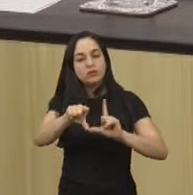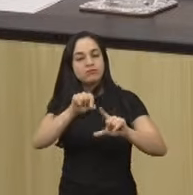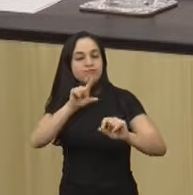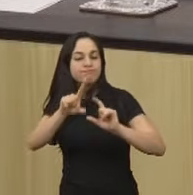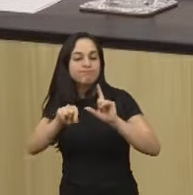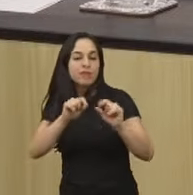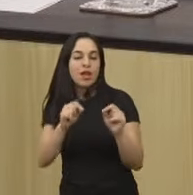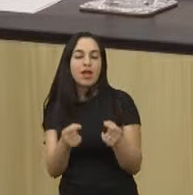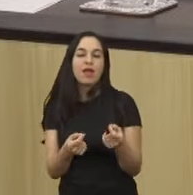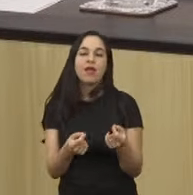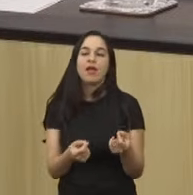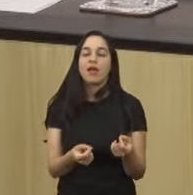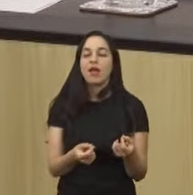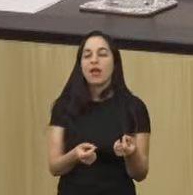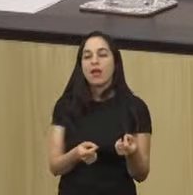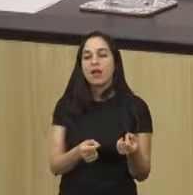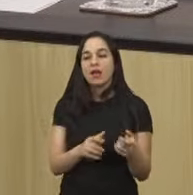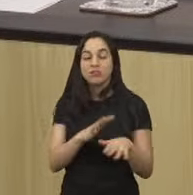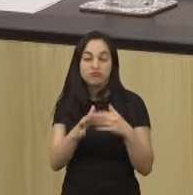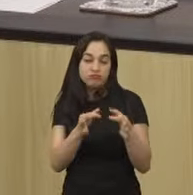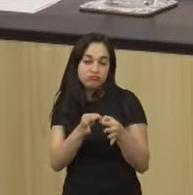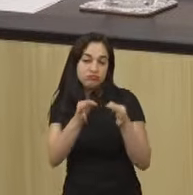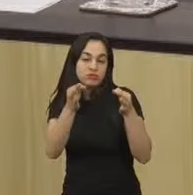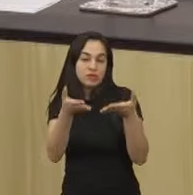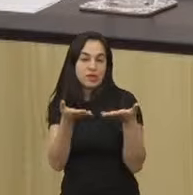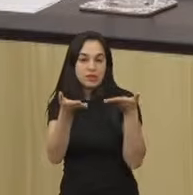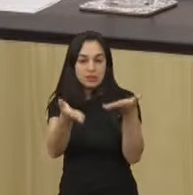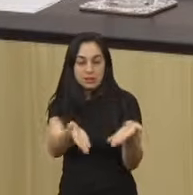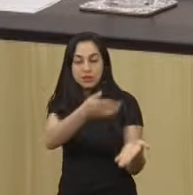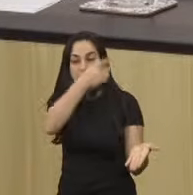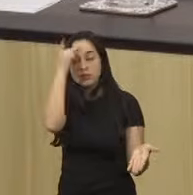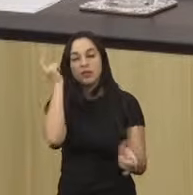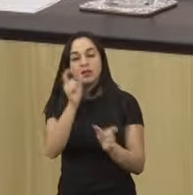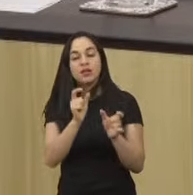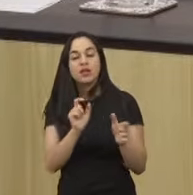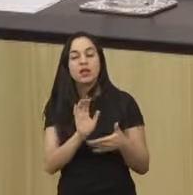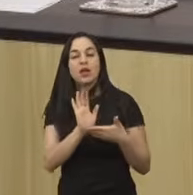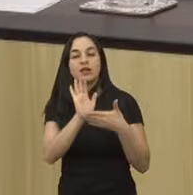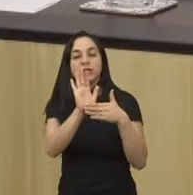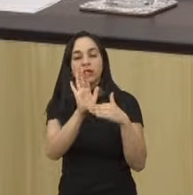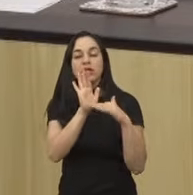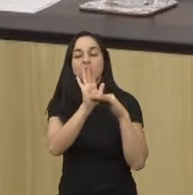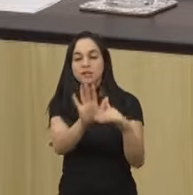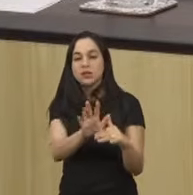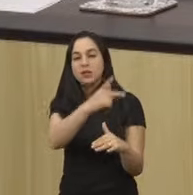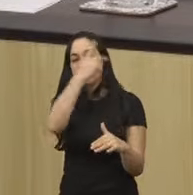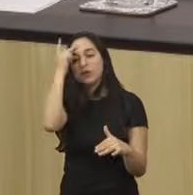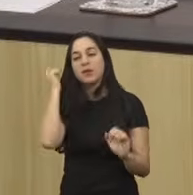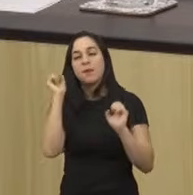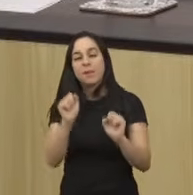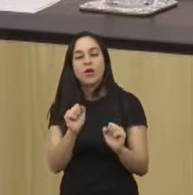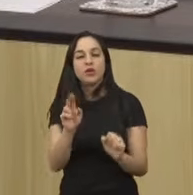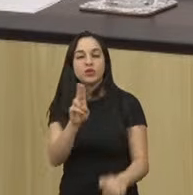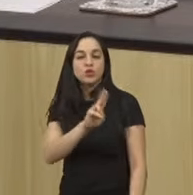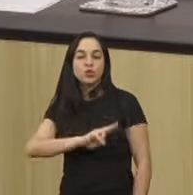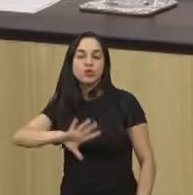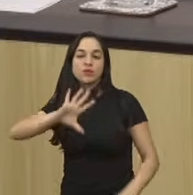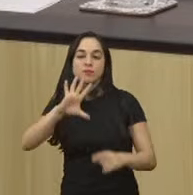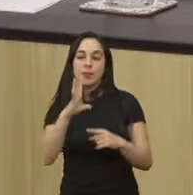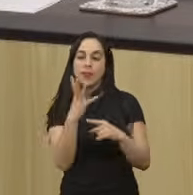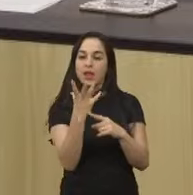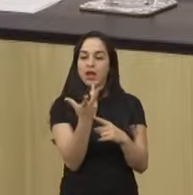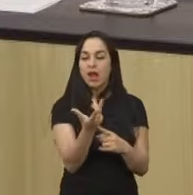de formação, viabilizar a infraestrutura necessária para a consecução desses tipos de intervenções